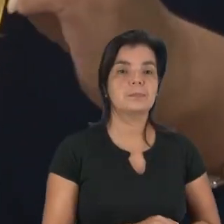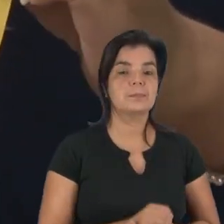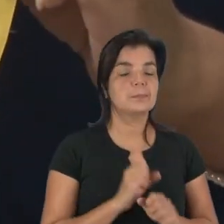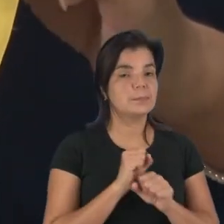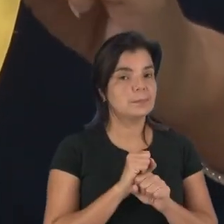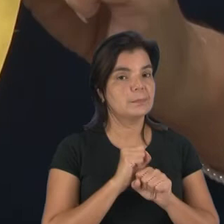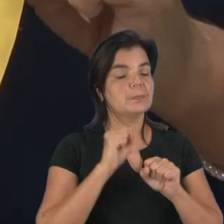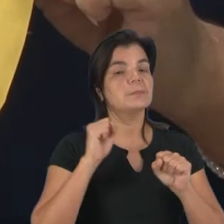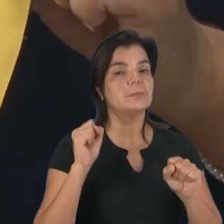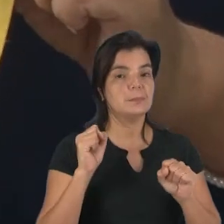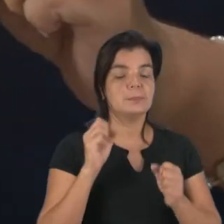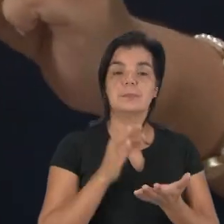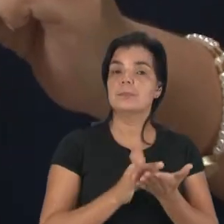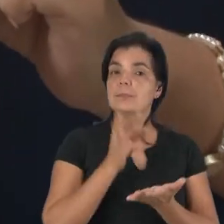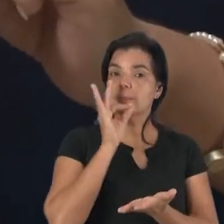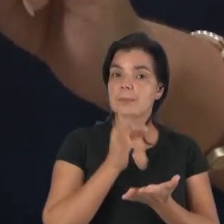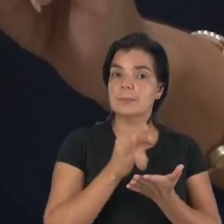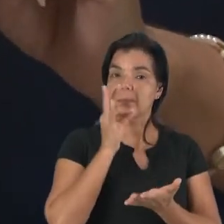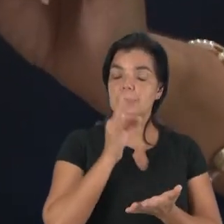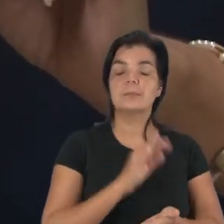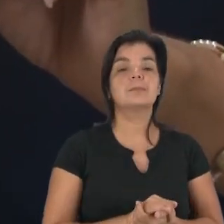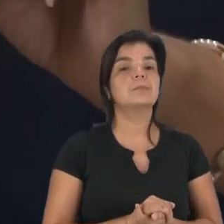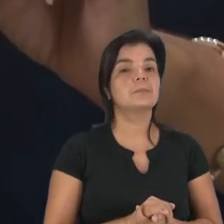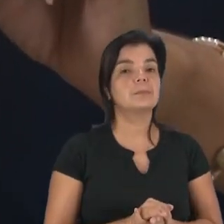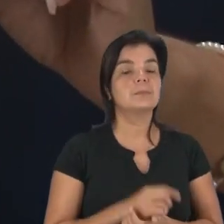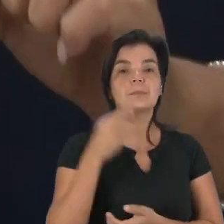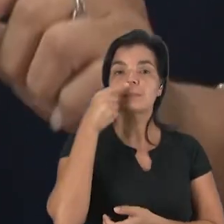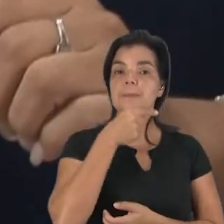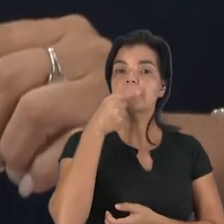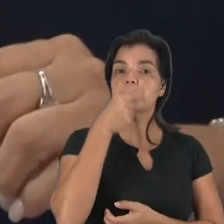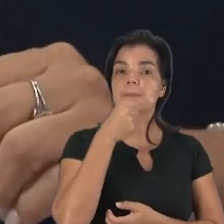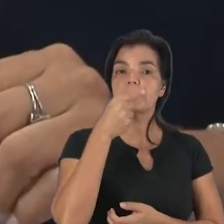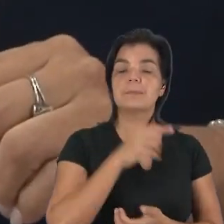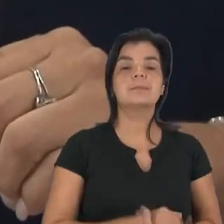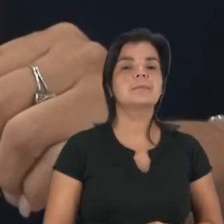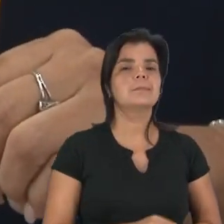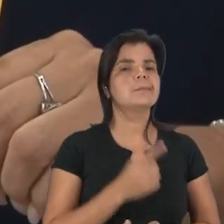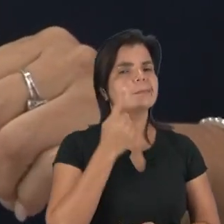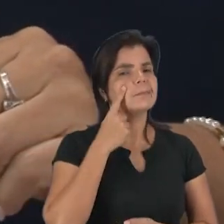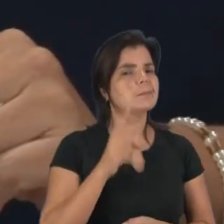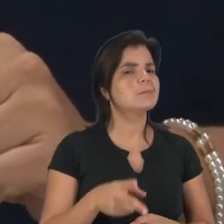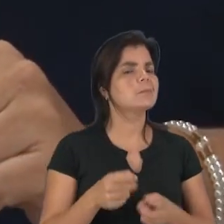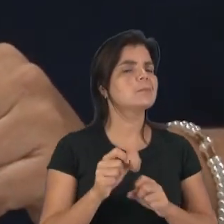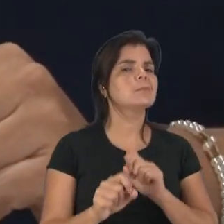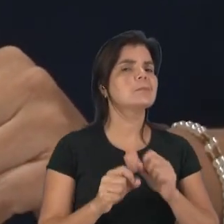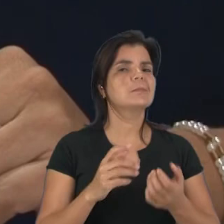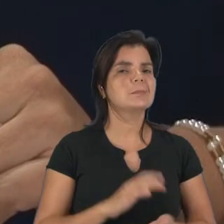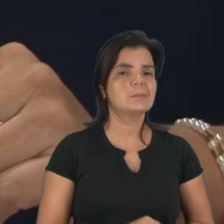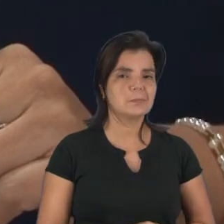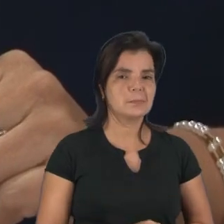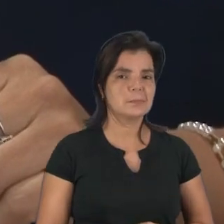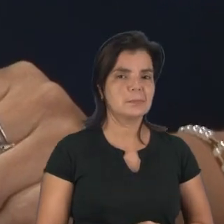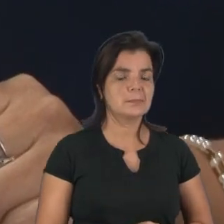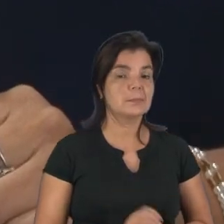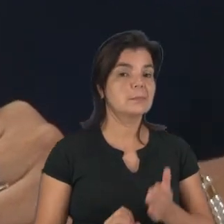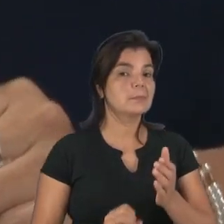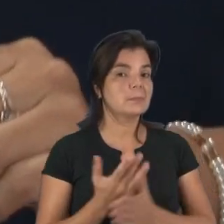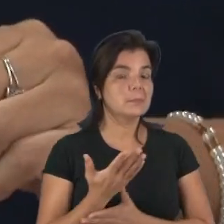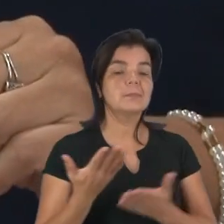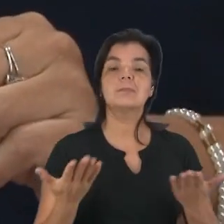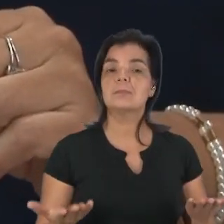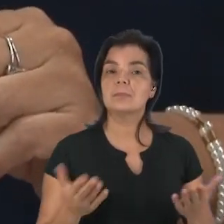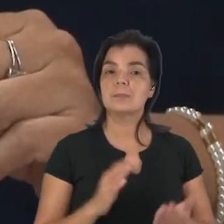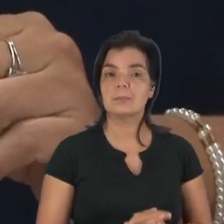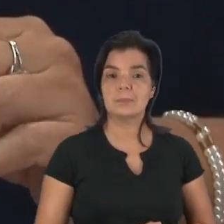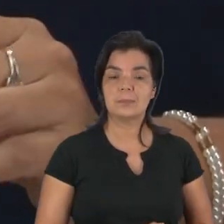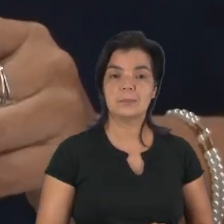acordei tomou café está comendo está escovando os dentes nós podemos perceber que esta ação aqui é realizada